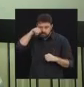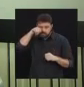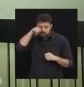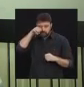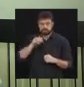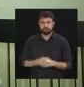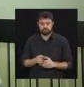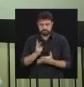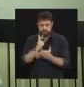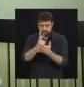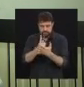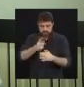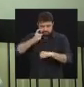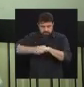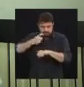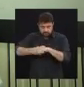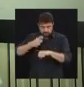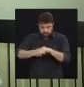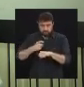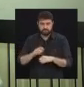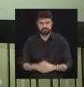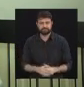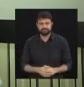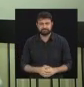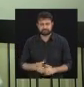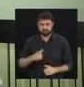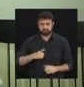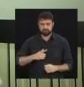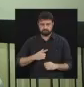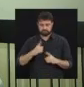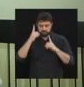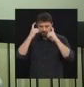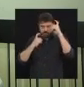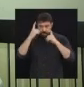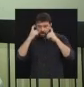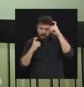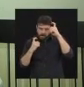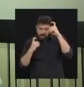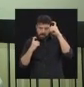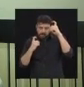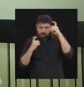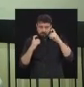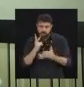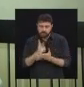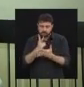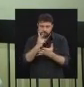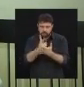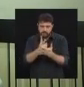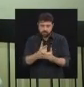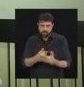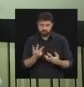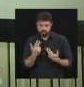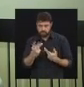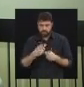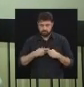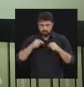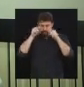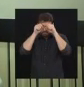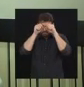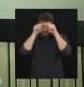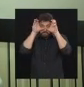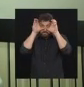ou menos intensa, cometer mais músculos ou menos. E essa paralisia dos músculos da face é que fazem com que os olhos não se